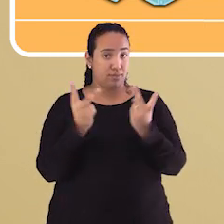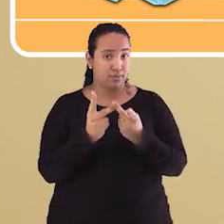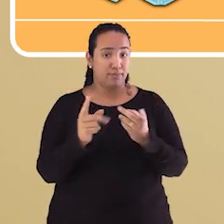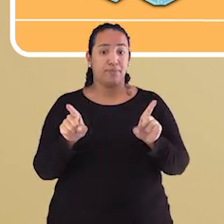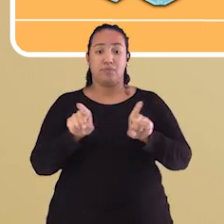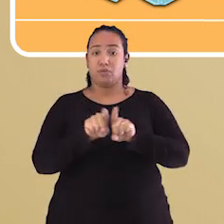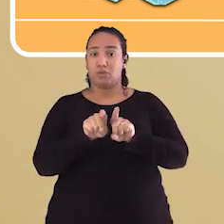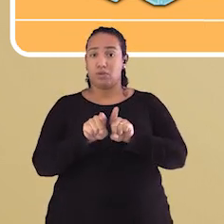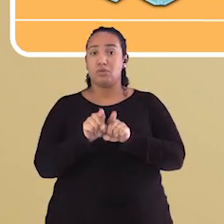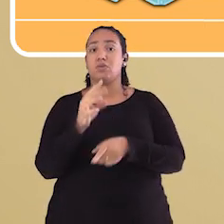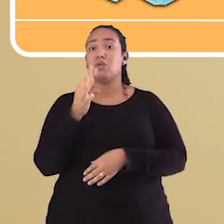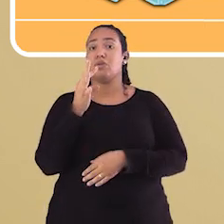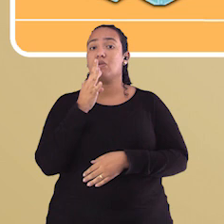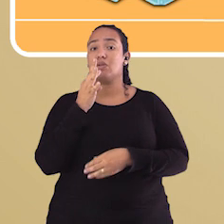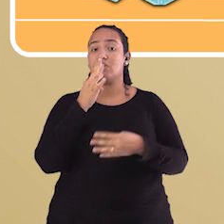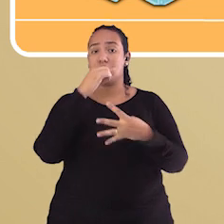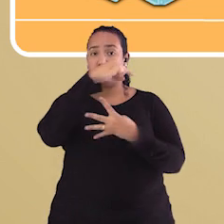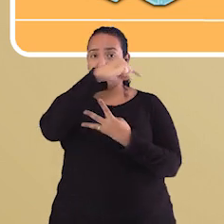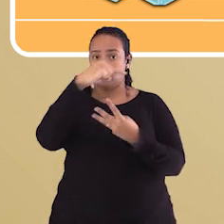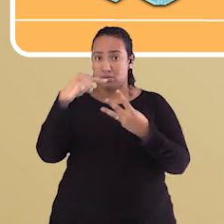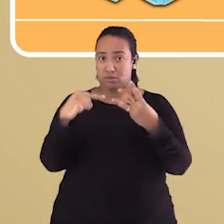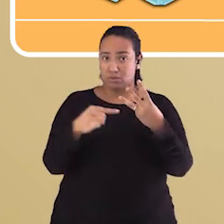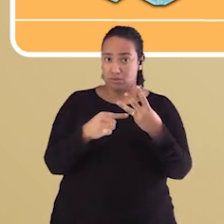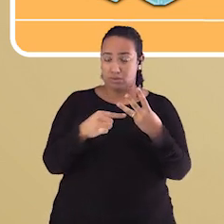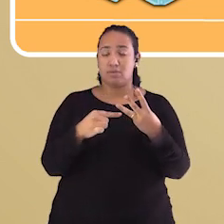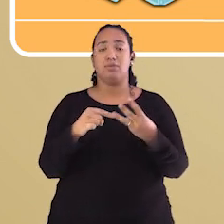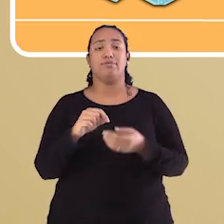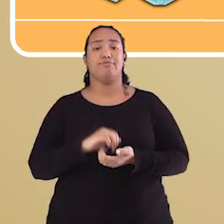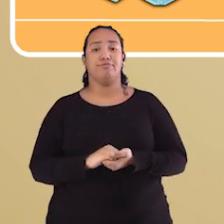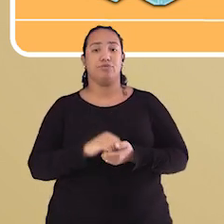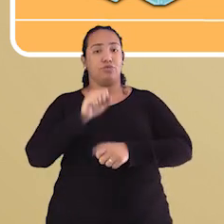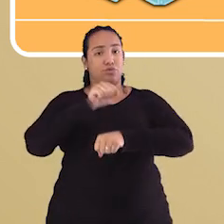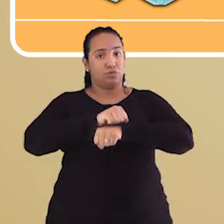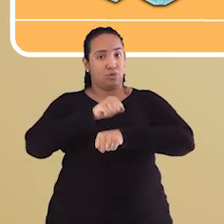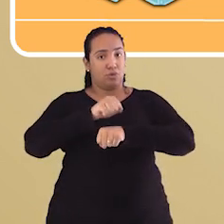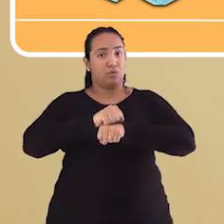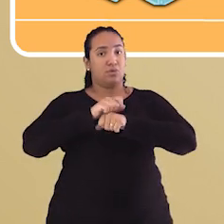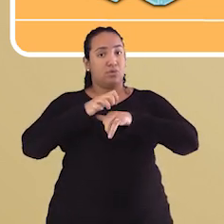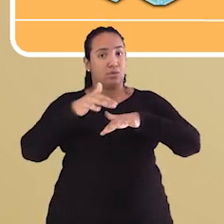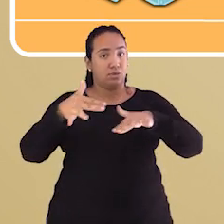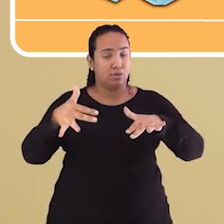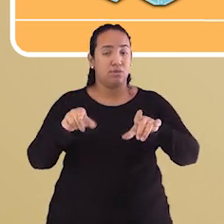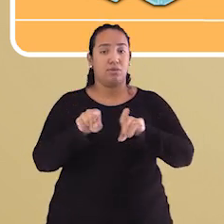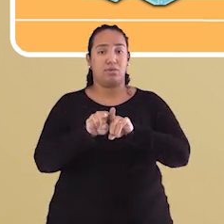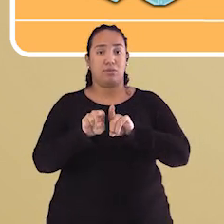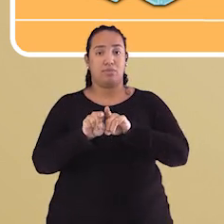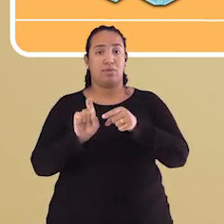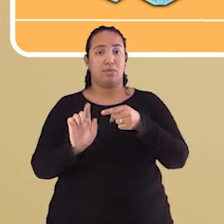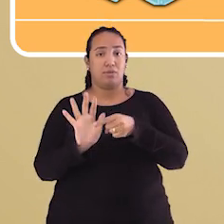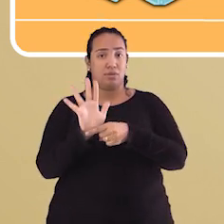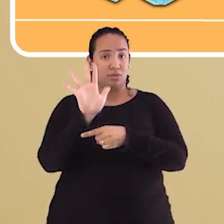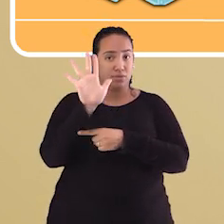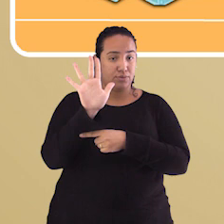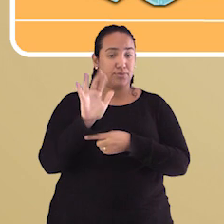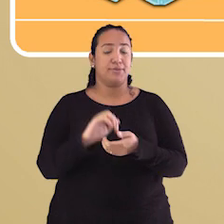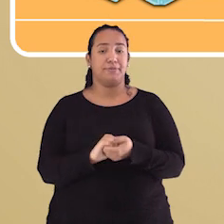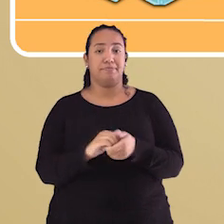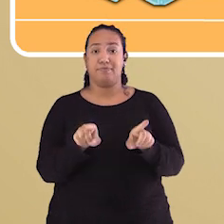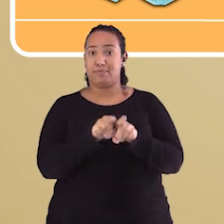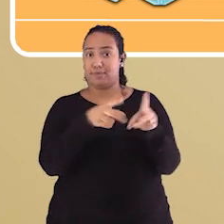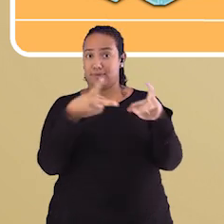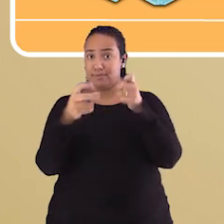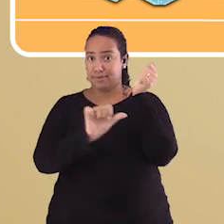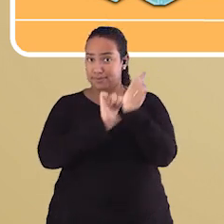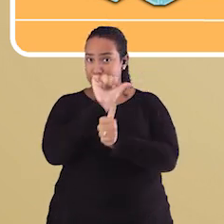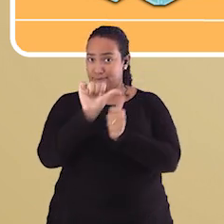os estados físicos da matéria, sólido, líquido e gasoso, e identificar as mudanças de estados físicos. Eu